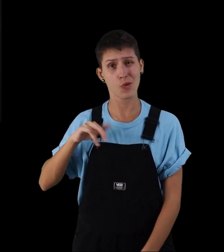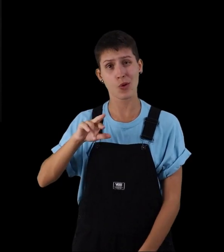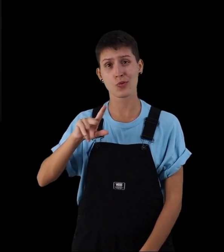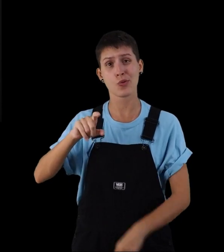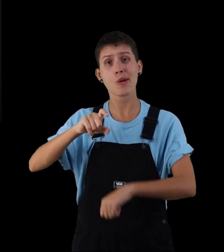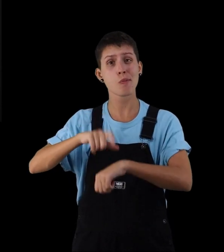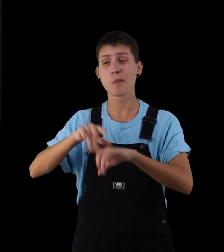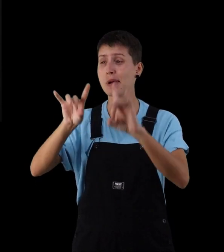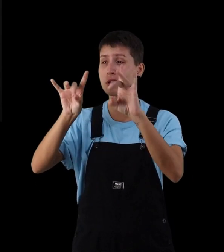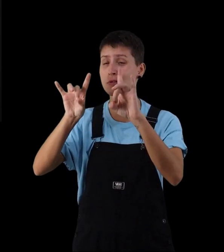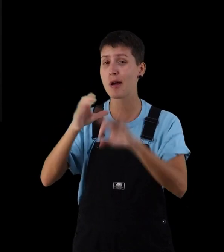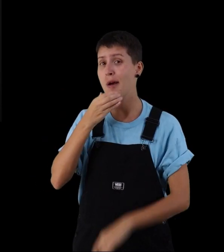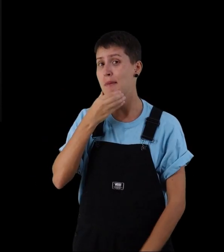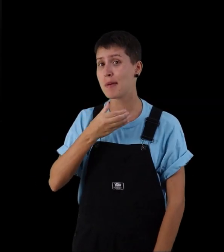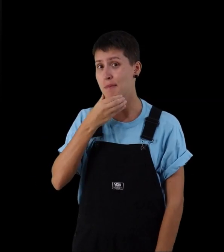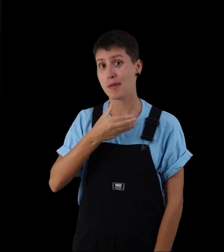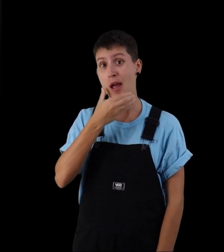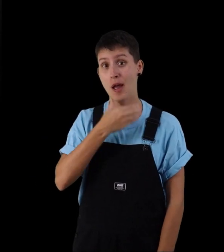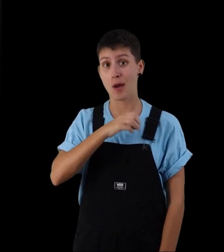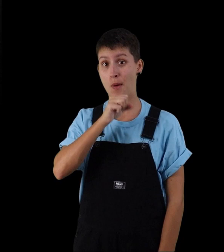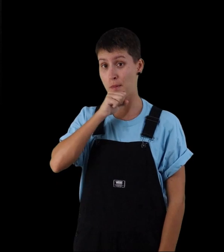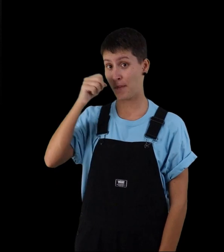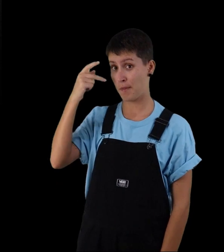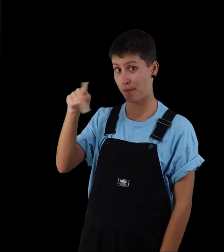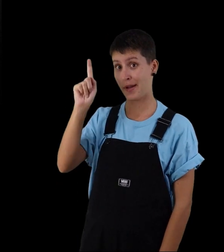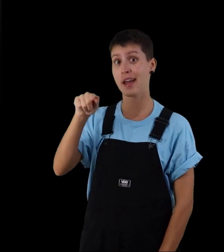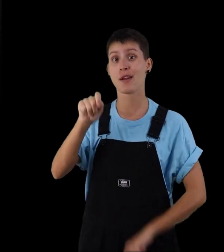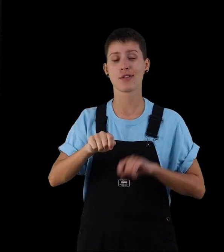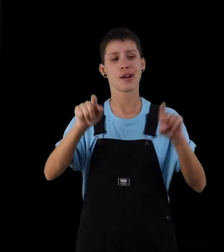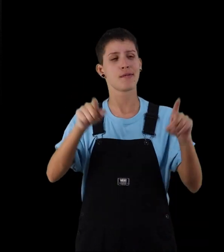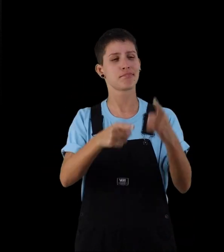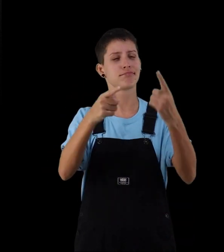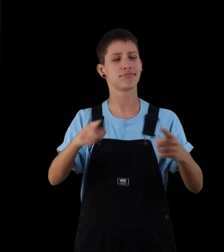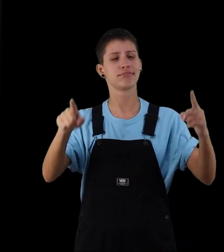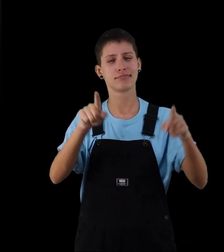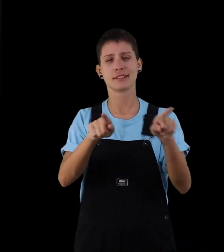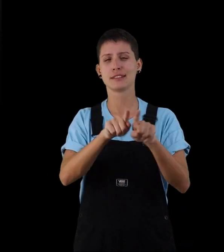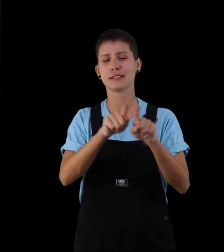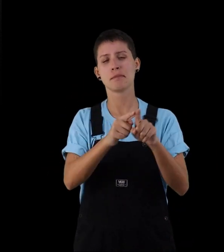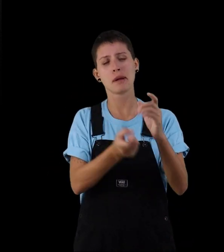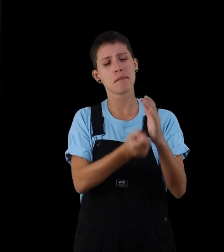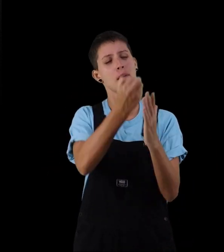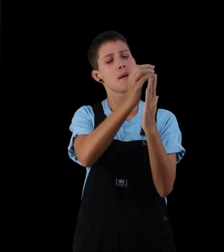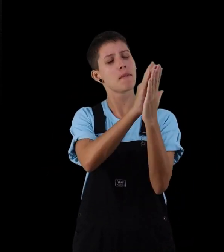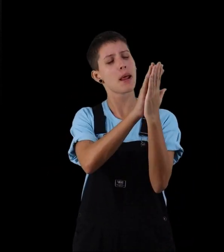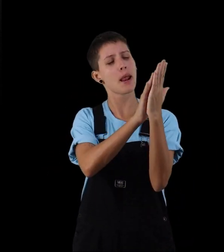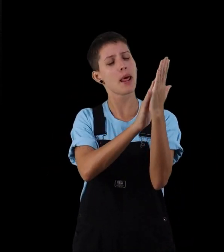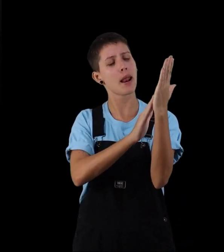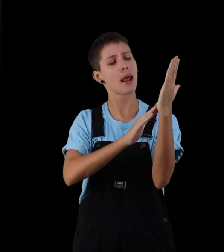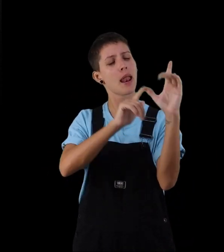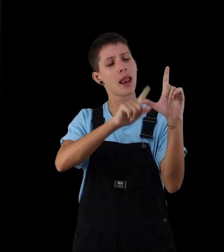era aniversário, nem Natal. O pai do menino era maestro e compositor. De uma família